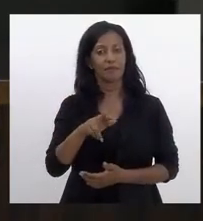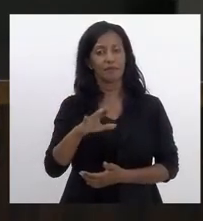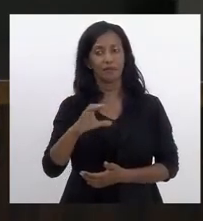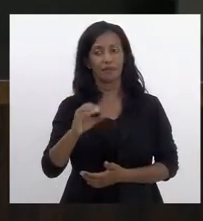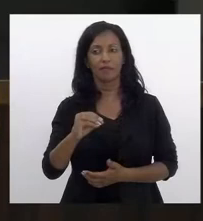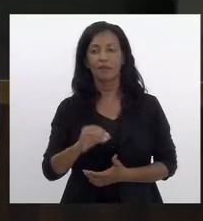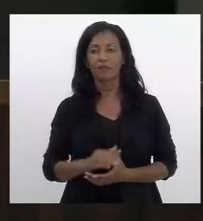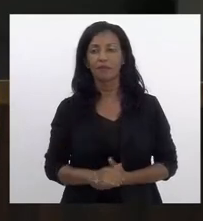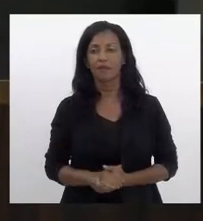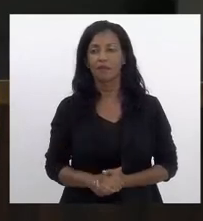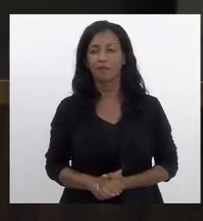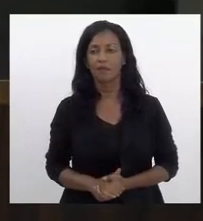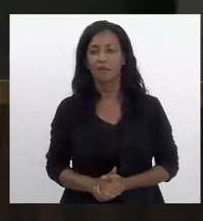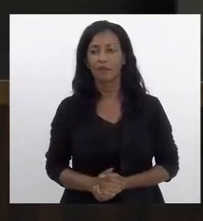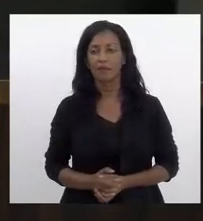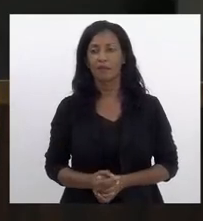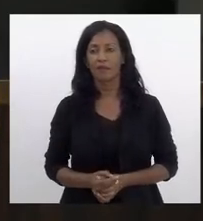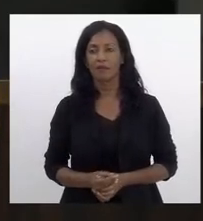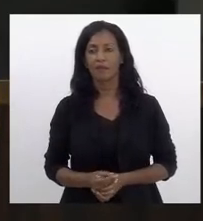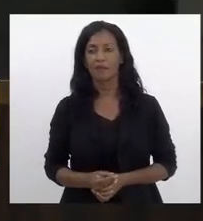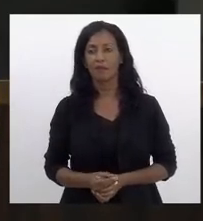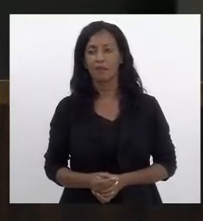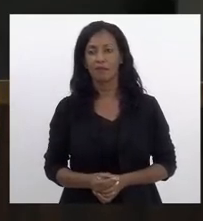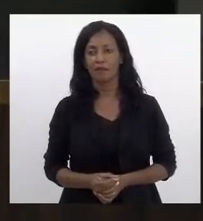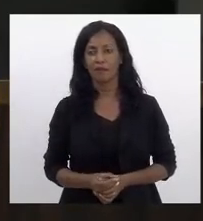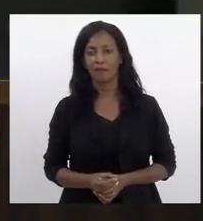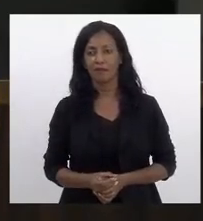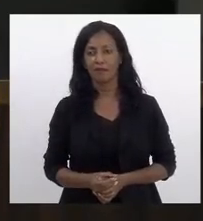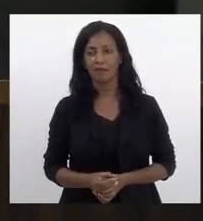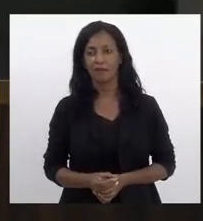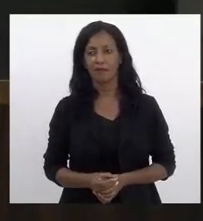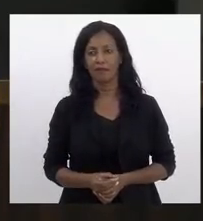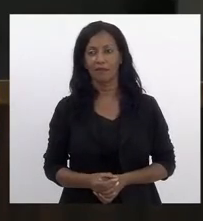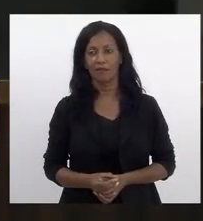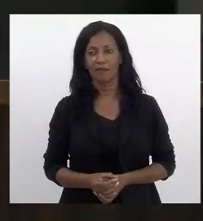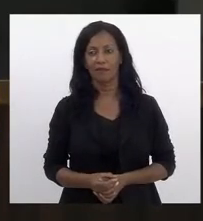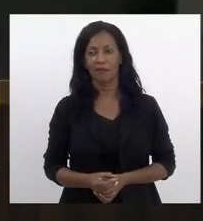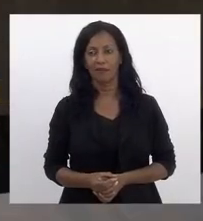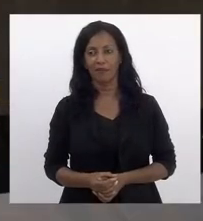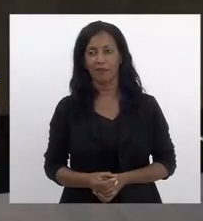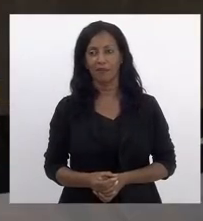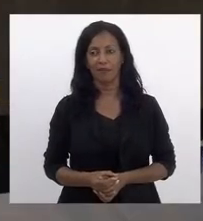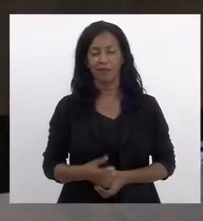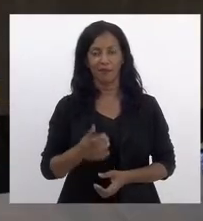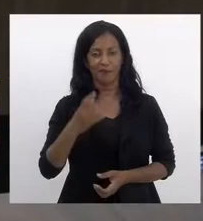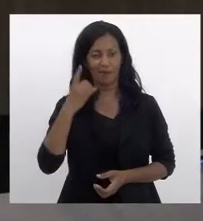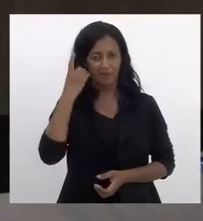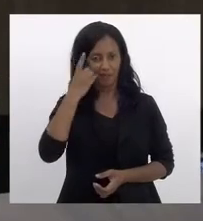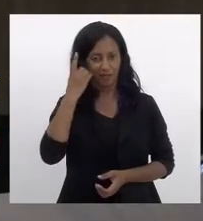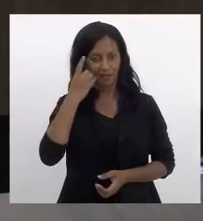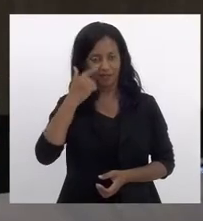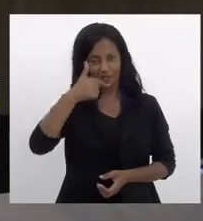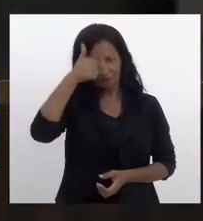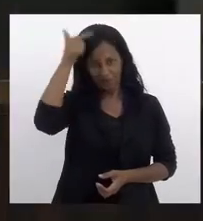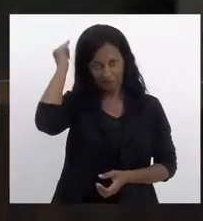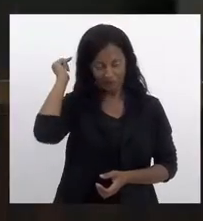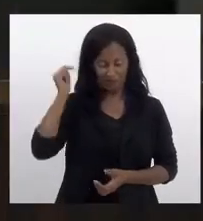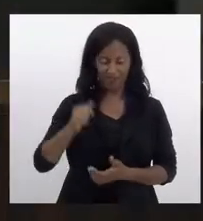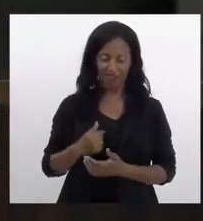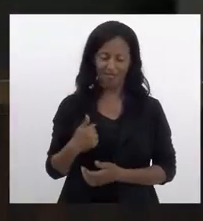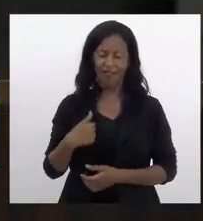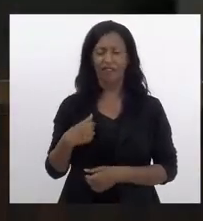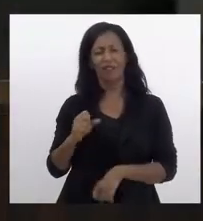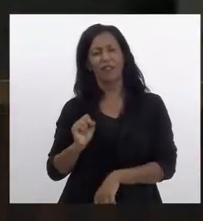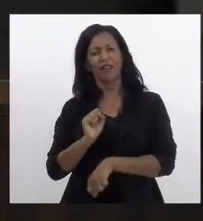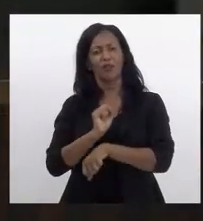Como é que é o nome, Marcelo? Cabeleireiro, não é melhor, né? Não posso dizer. Deputado Luiz, estava eu aguardando